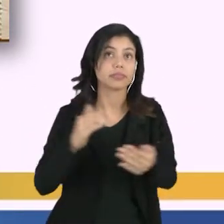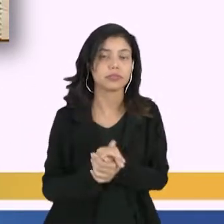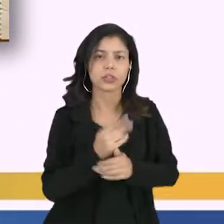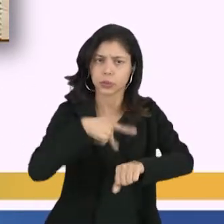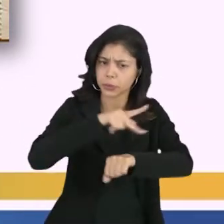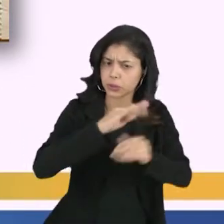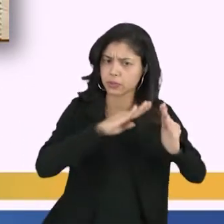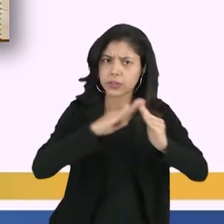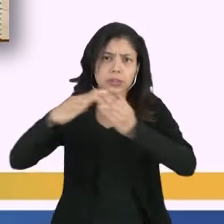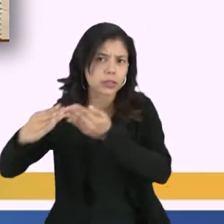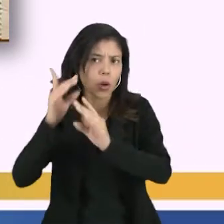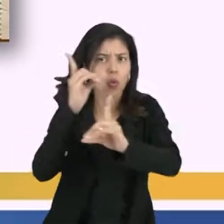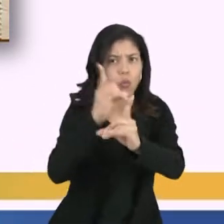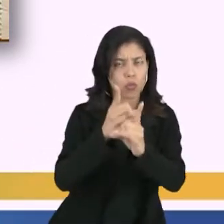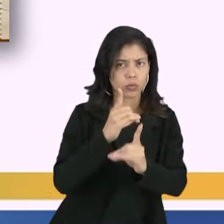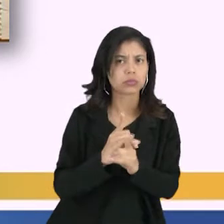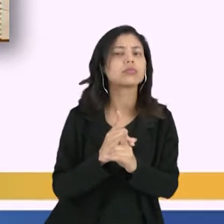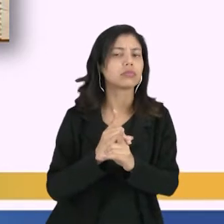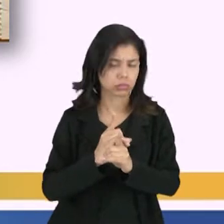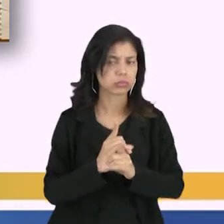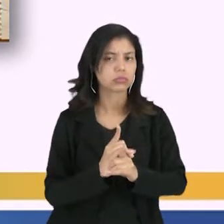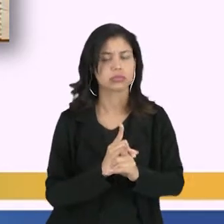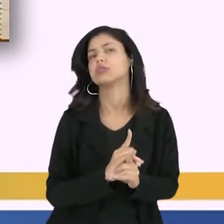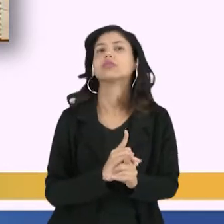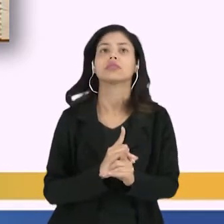países vizinhos foram encontradas